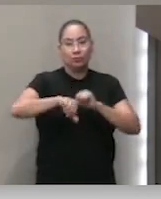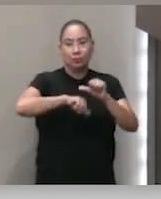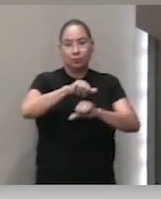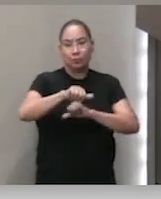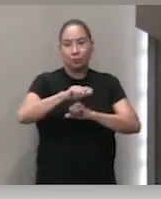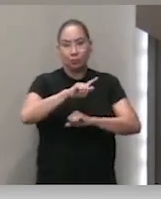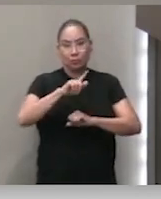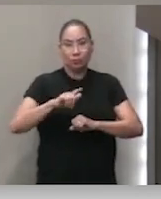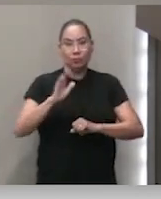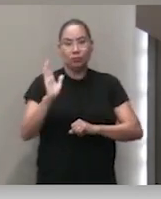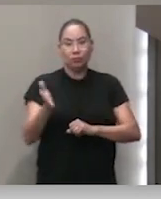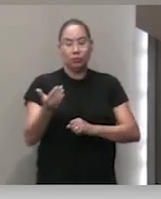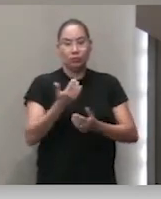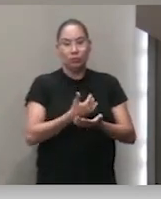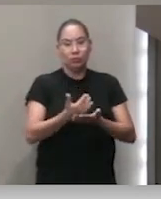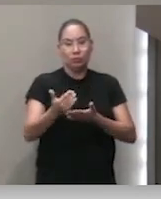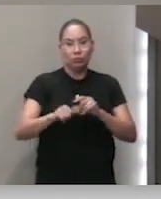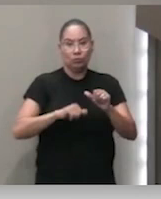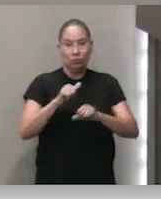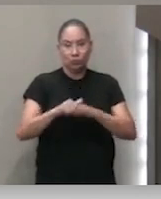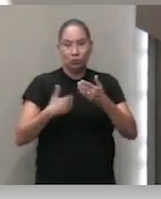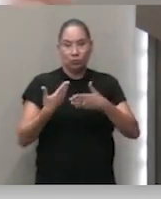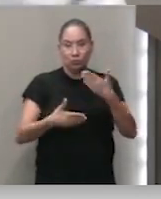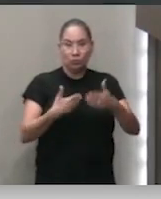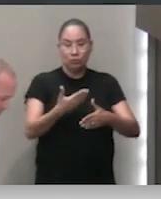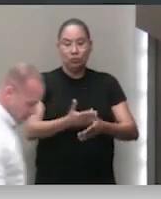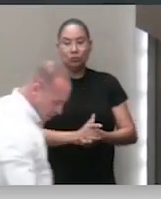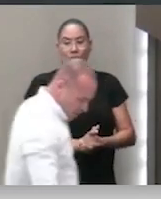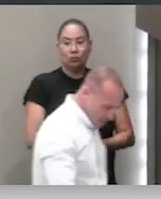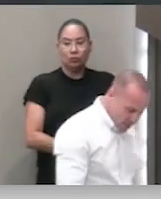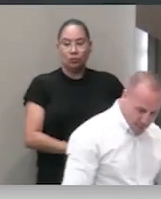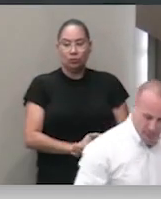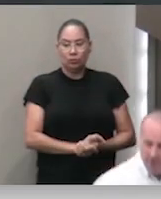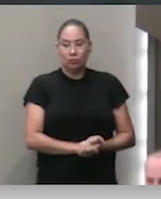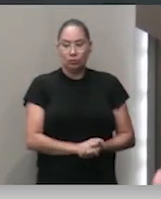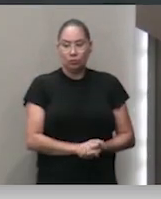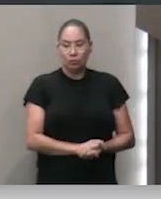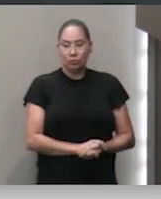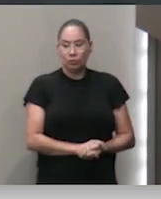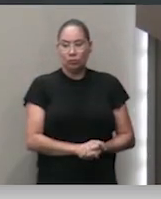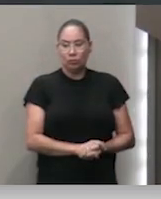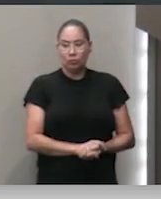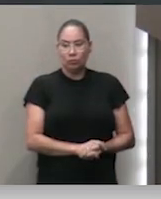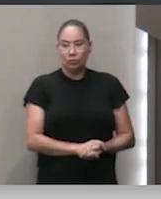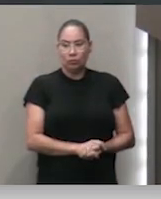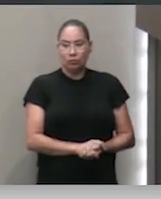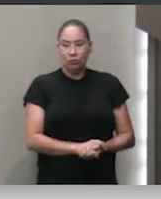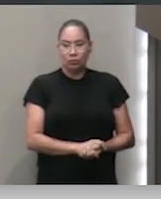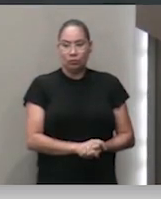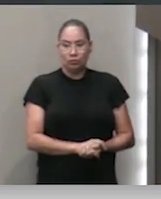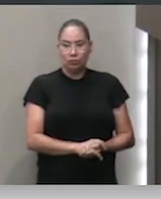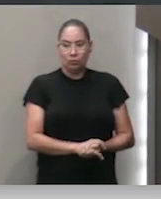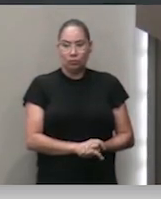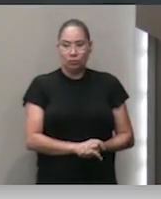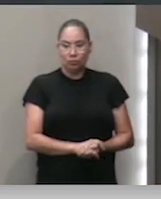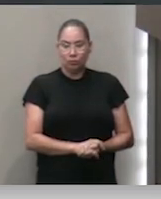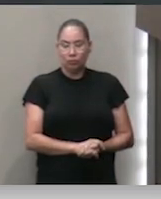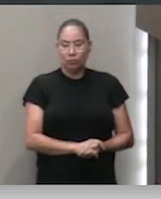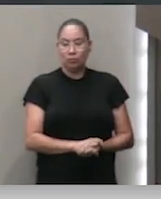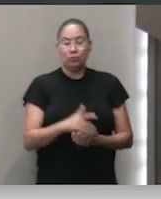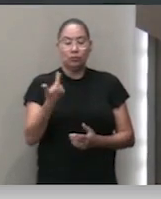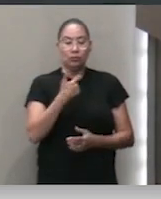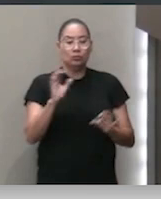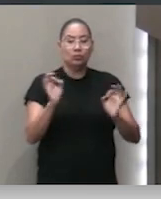coisas já começaram a mudar e funcionar. Um abraço a todos. Obrigado, vereador Diego Milani. Não havendo